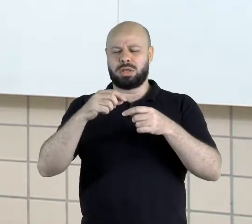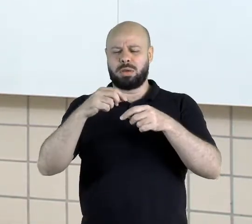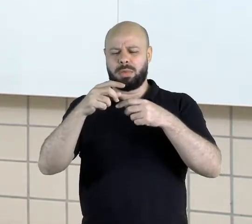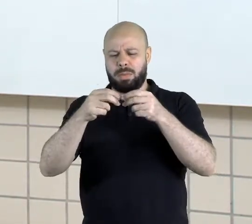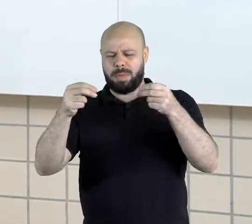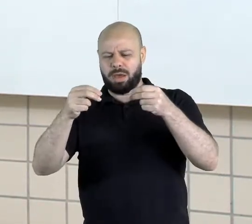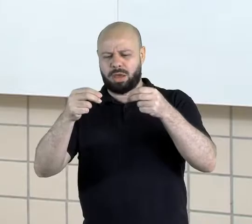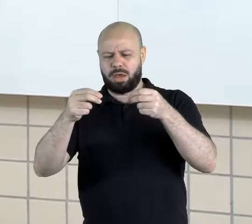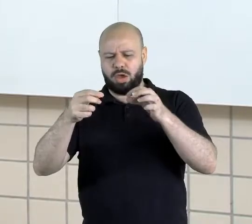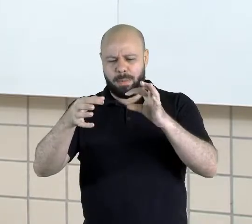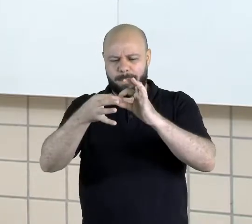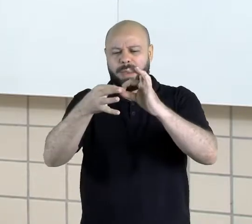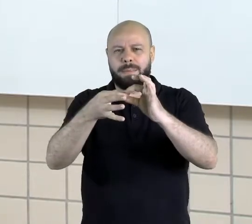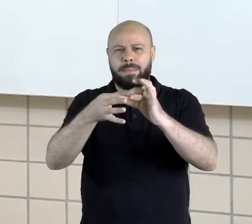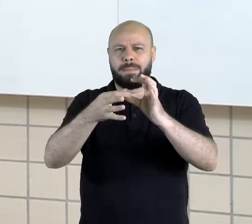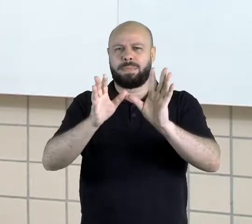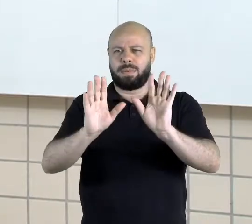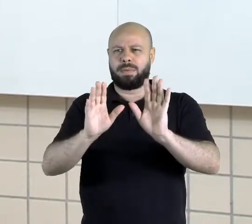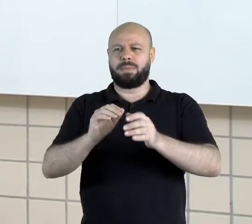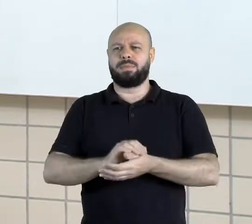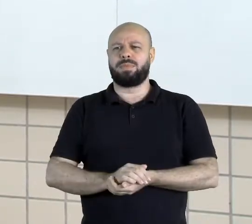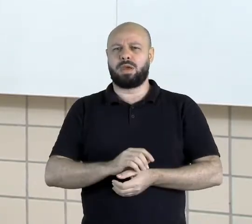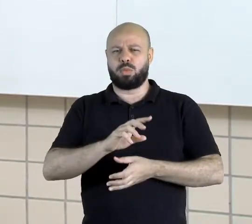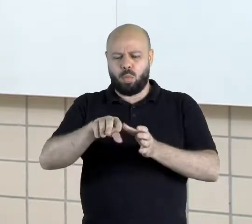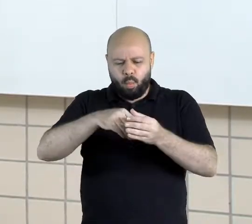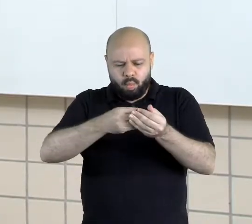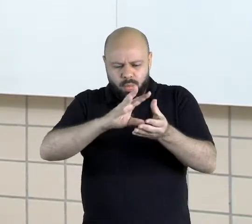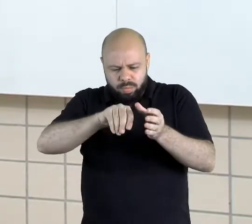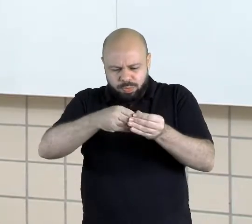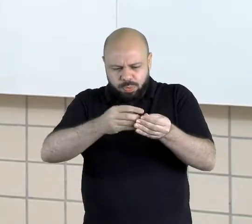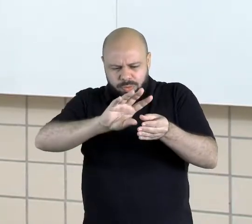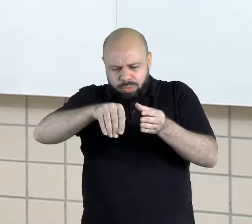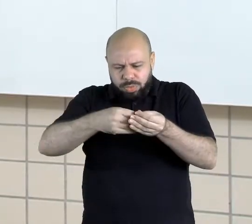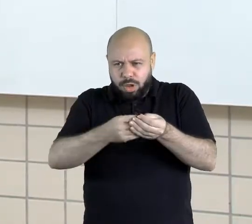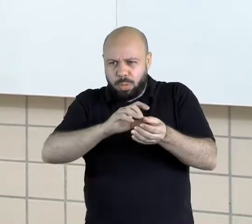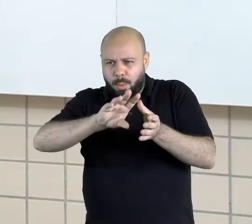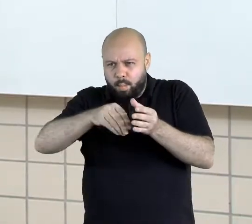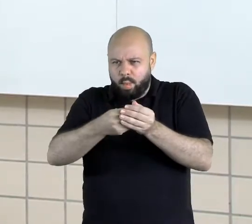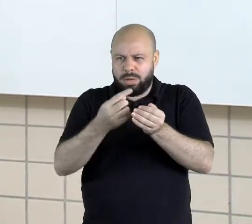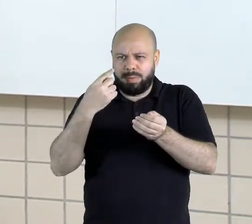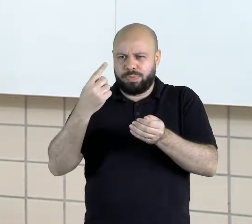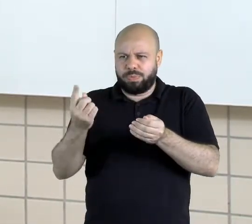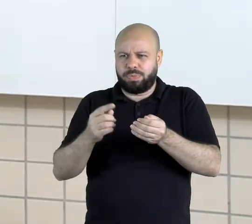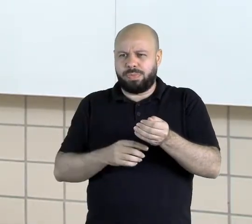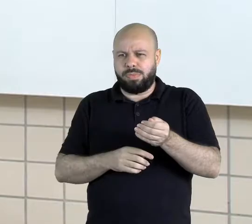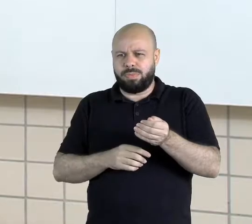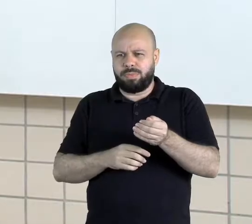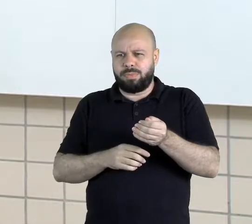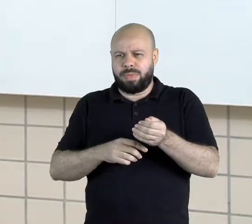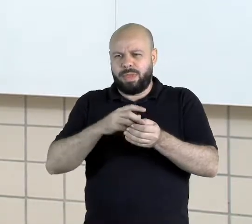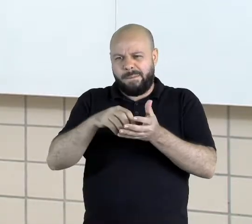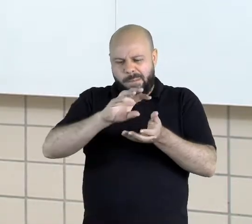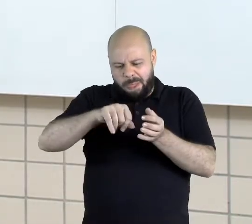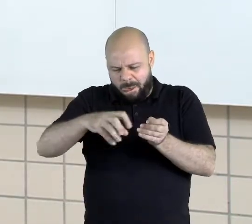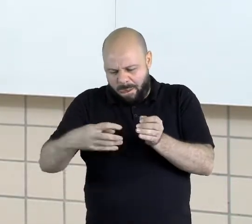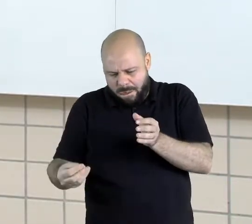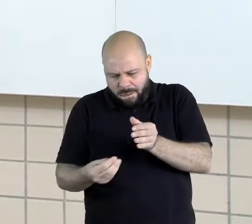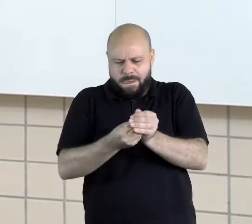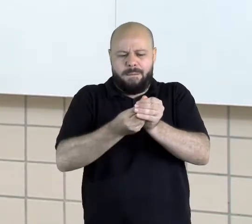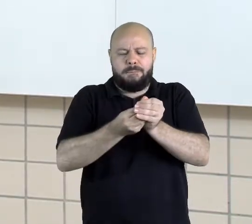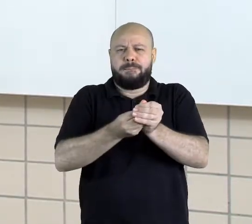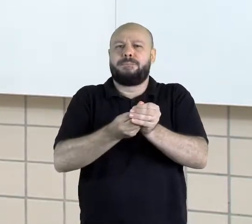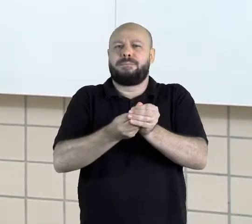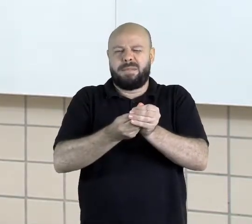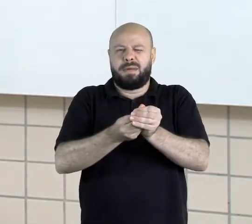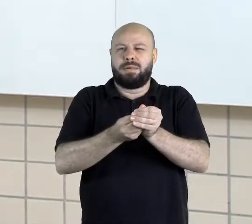que eu vou fazer agora, ó? Junta aqui todo esse cordão. Junta aqui tudo ele, faz um bolo aqui para ficar